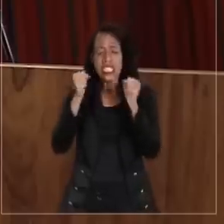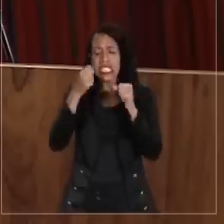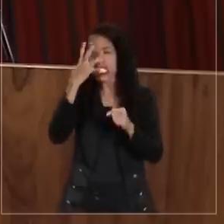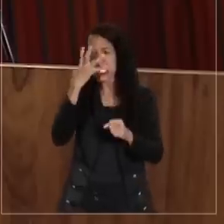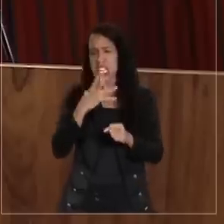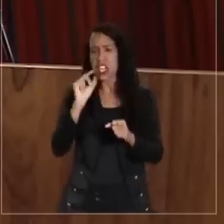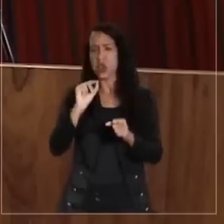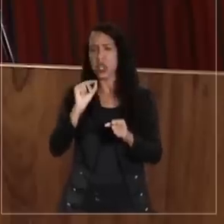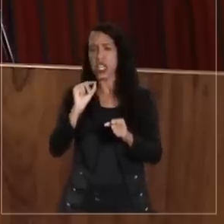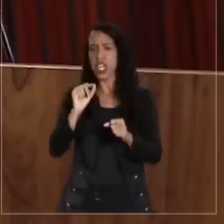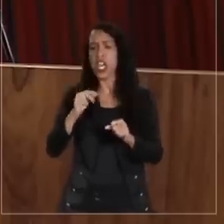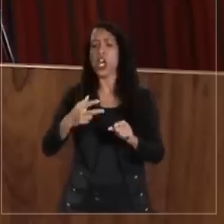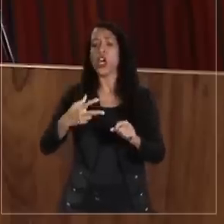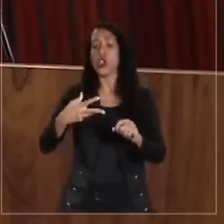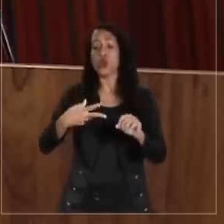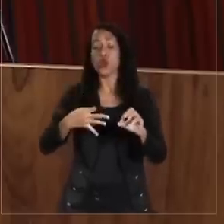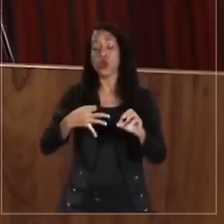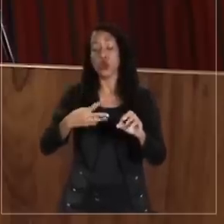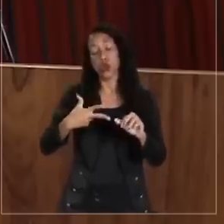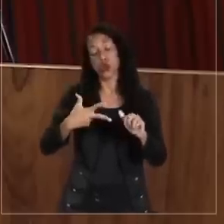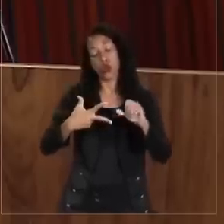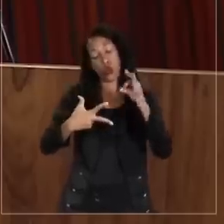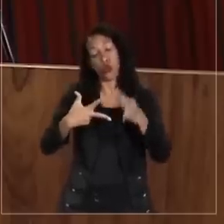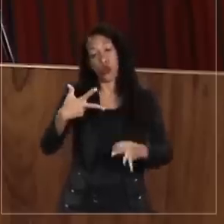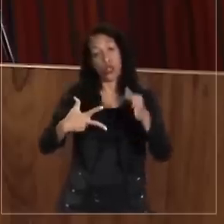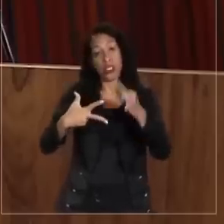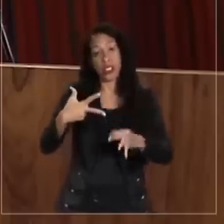Judiciário, a desqualificação do Poder Judiciário,